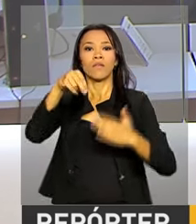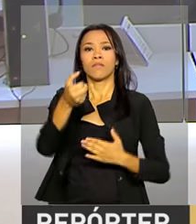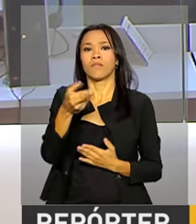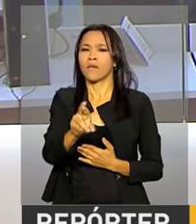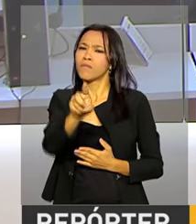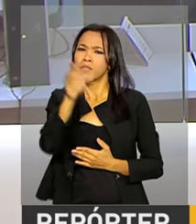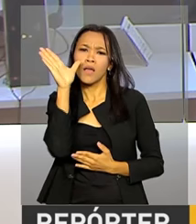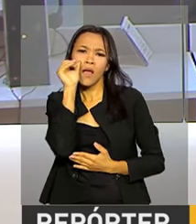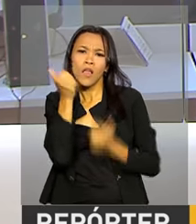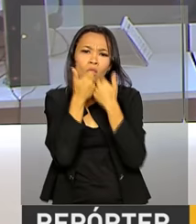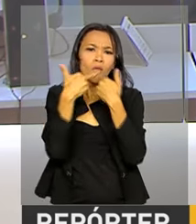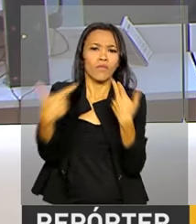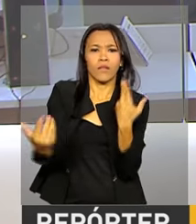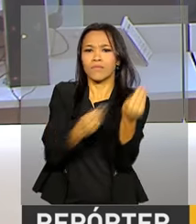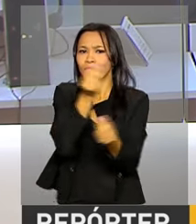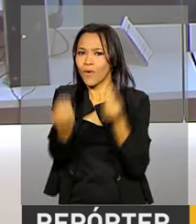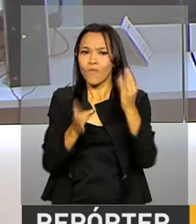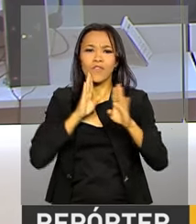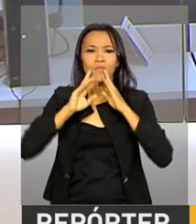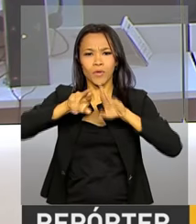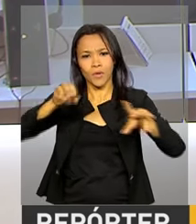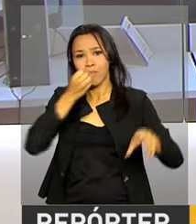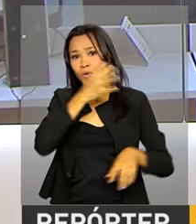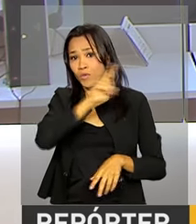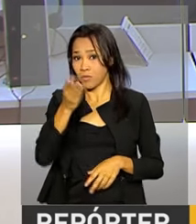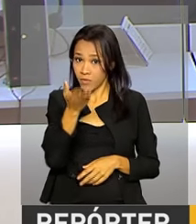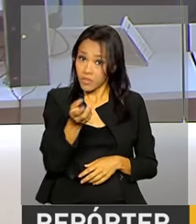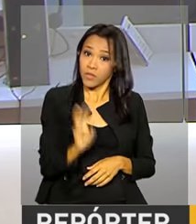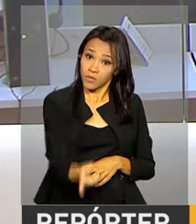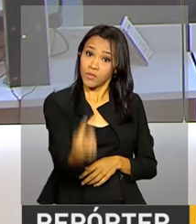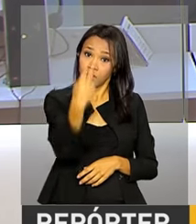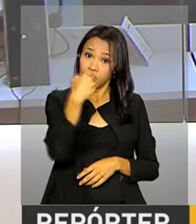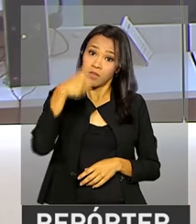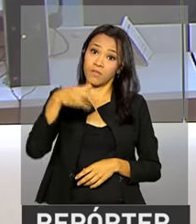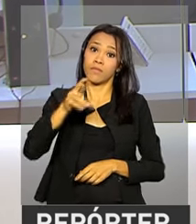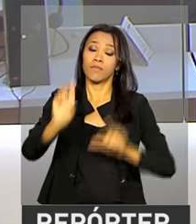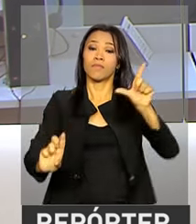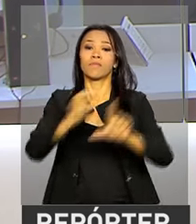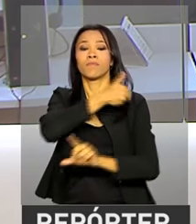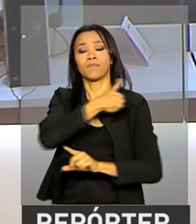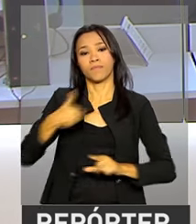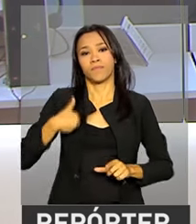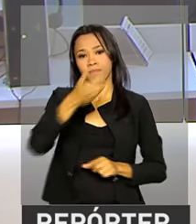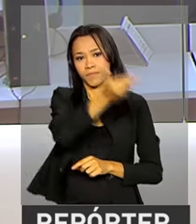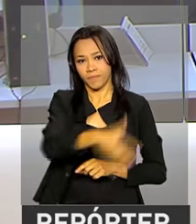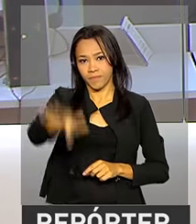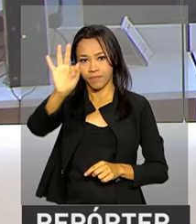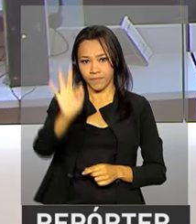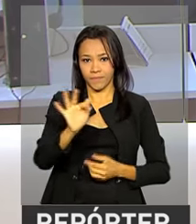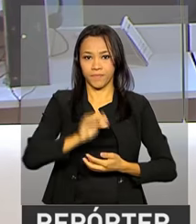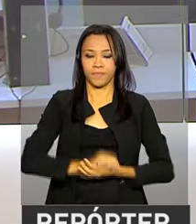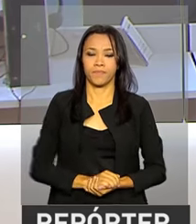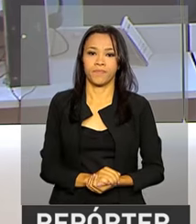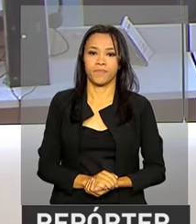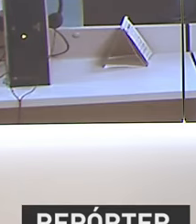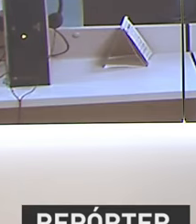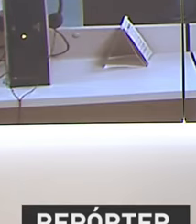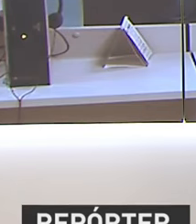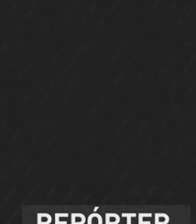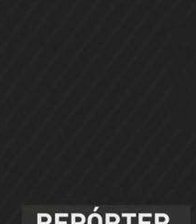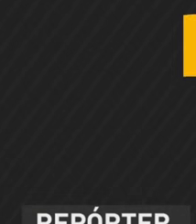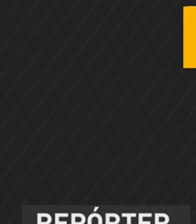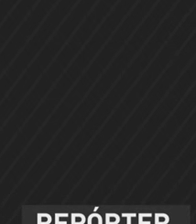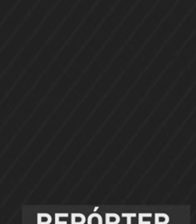acompanhe as novidades em nossas redes sociais um bom dia para você e continue com a gente aqui na NBR a TV do Governo Federal